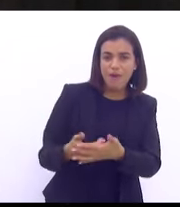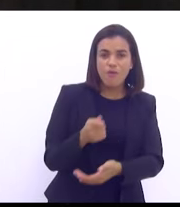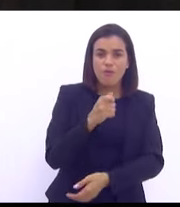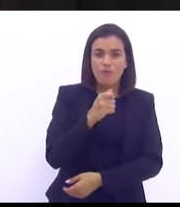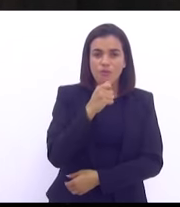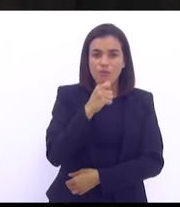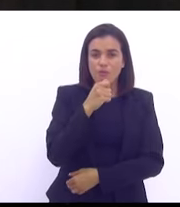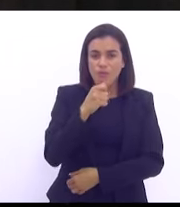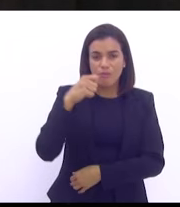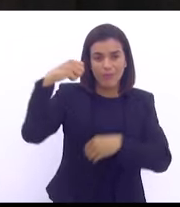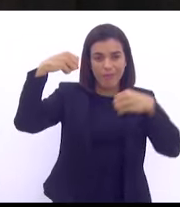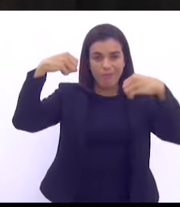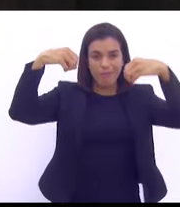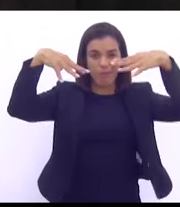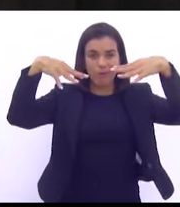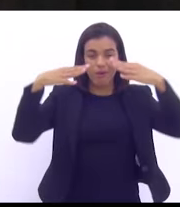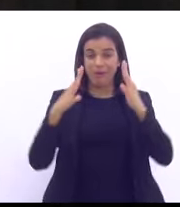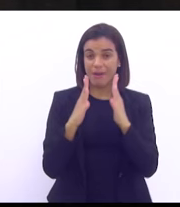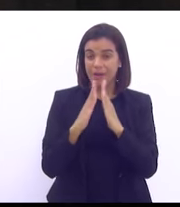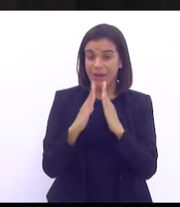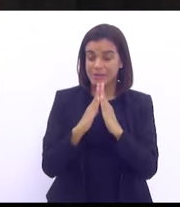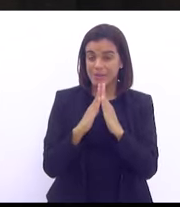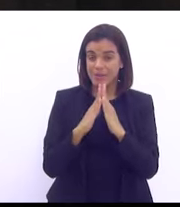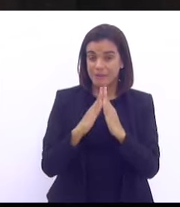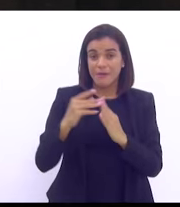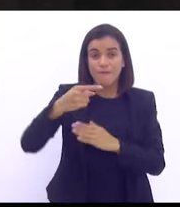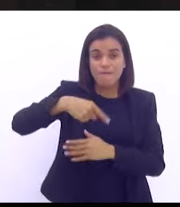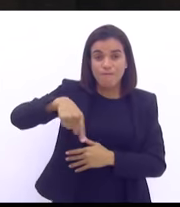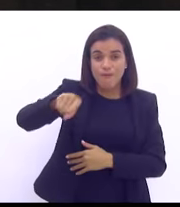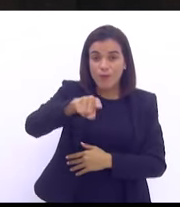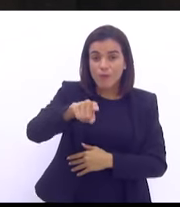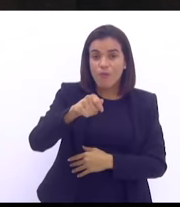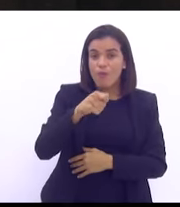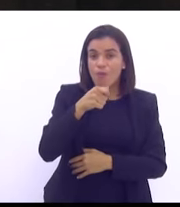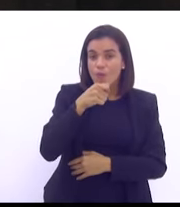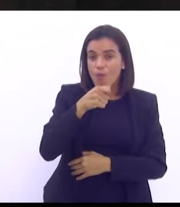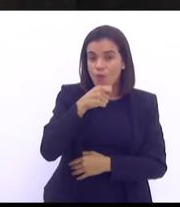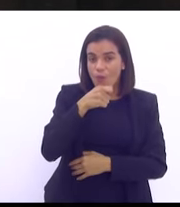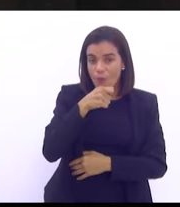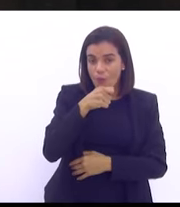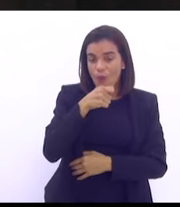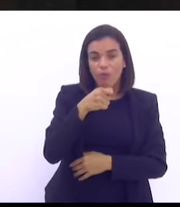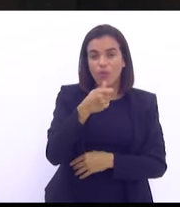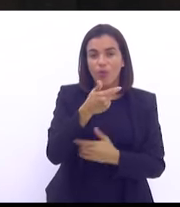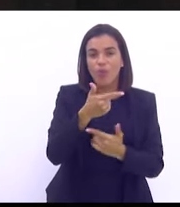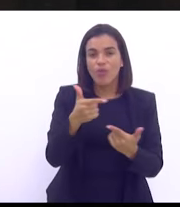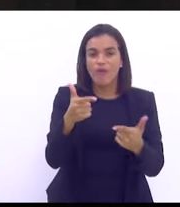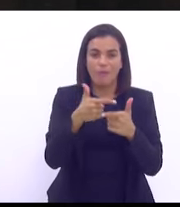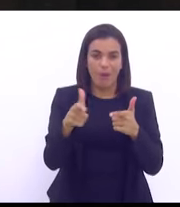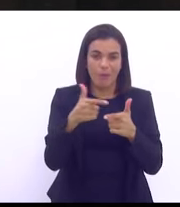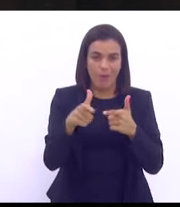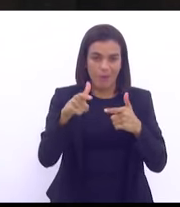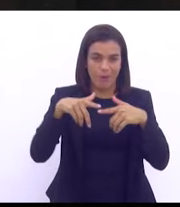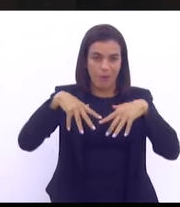casa e para você que ainda não foi afetado pela falta de luz.